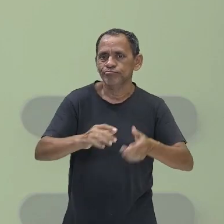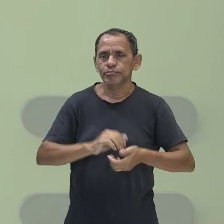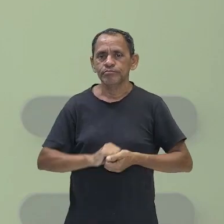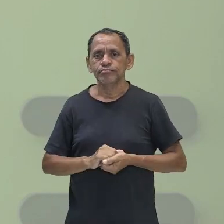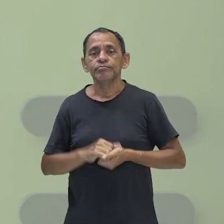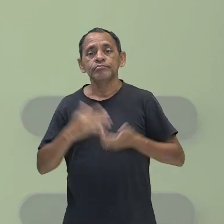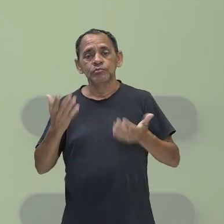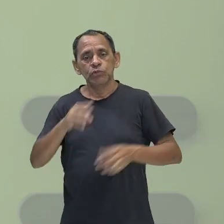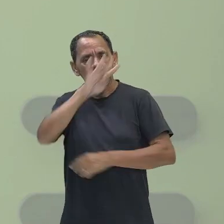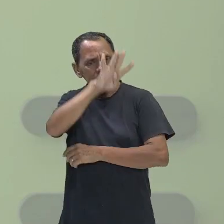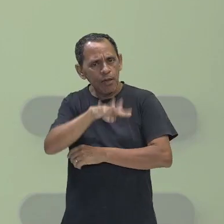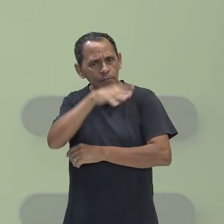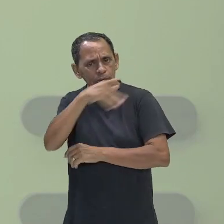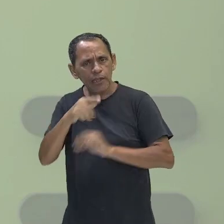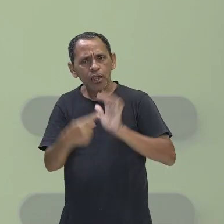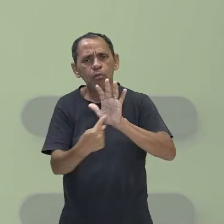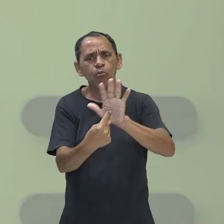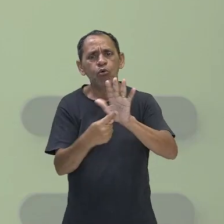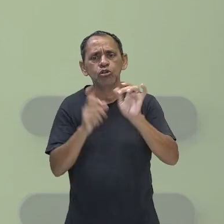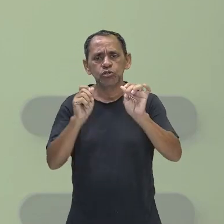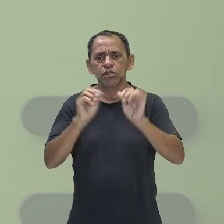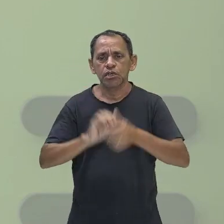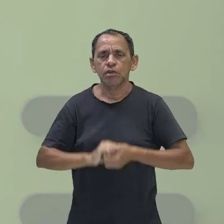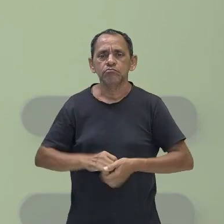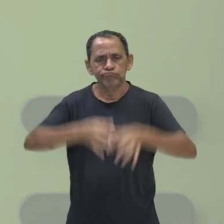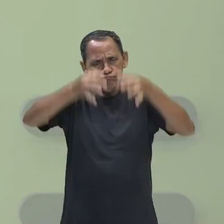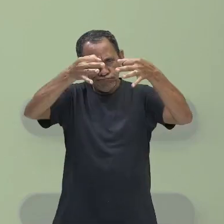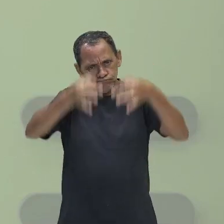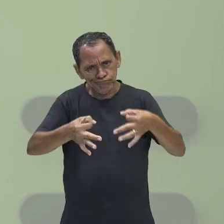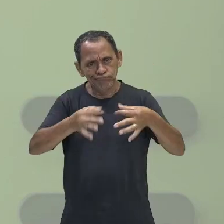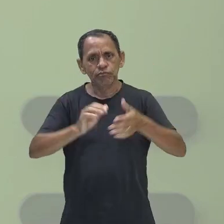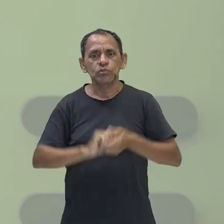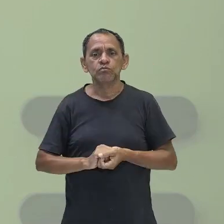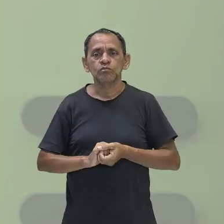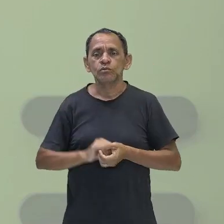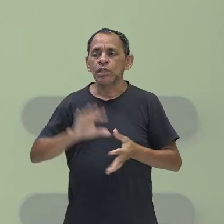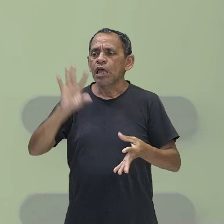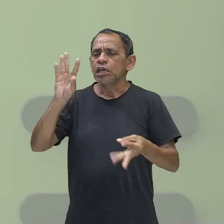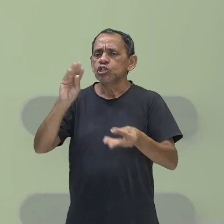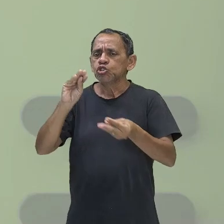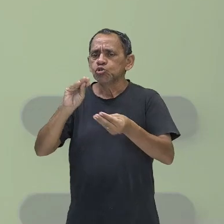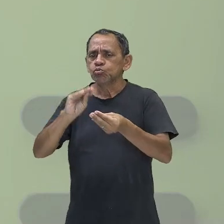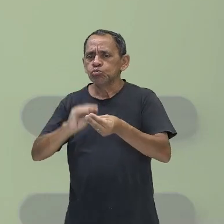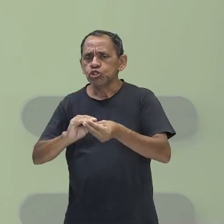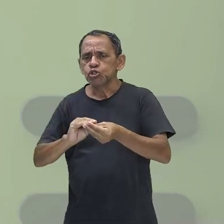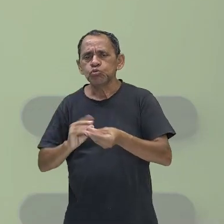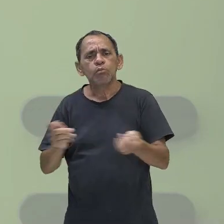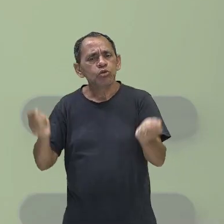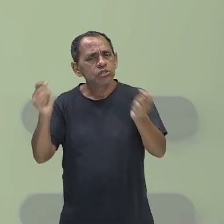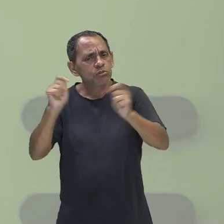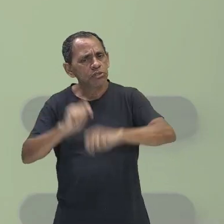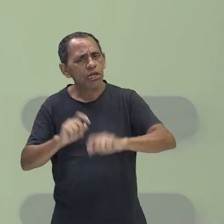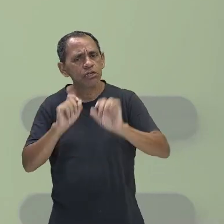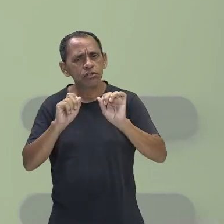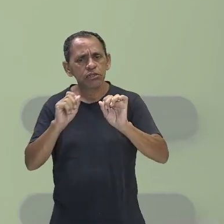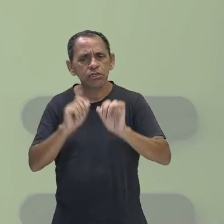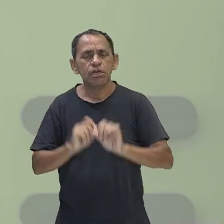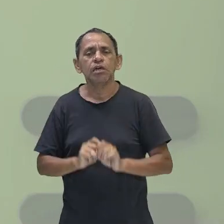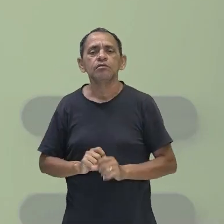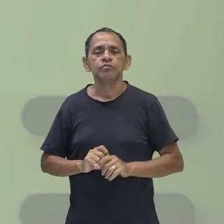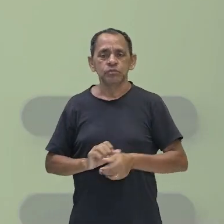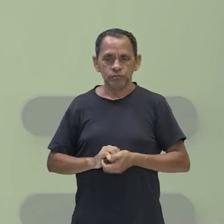a tabela ela tá mostrando direitinho, resumindo, a condição homozigota, a condição heterozigoto,